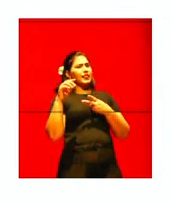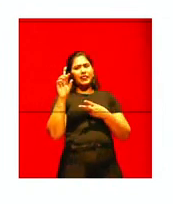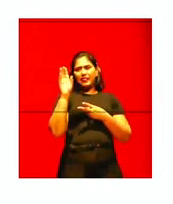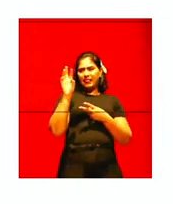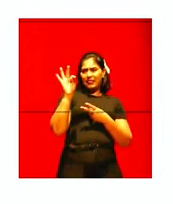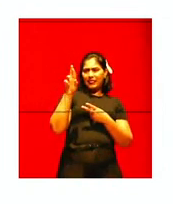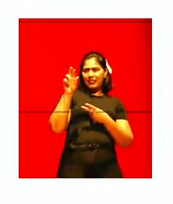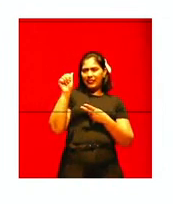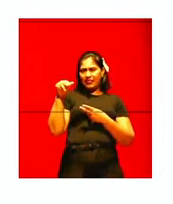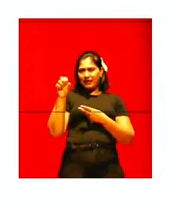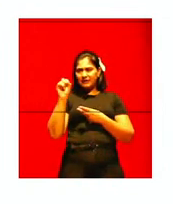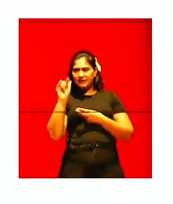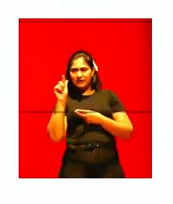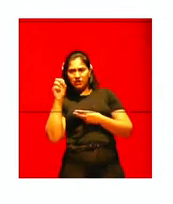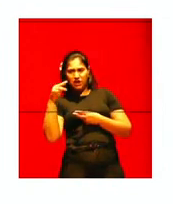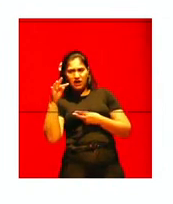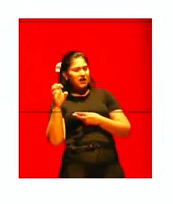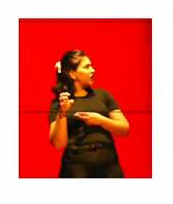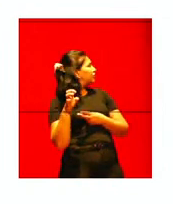aleatório.